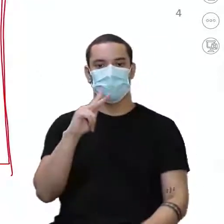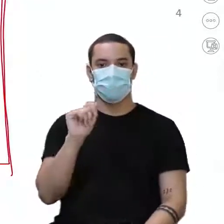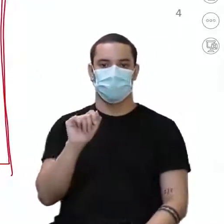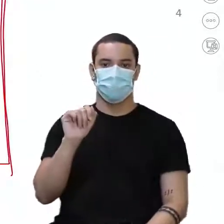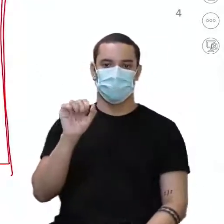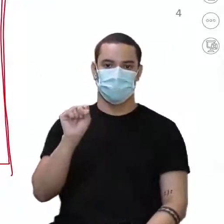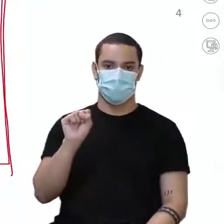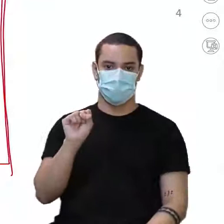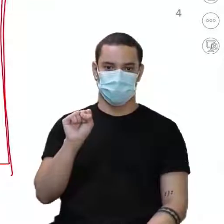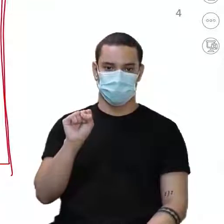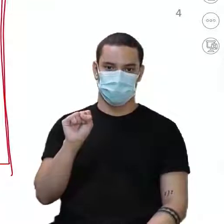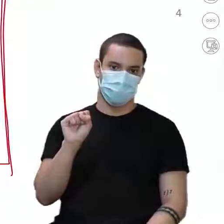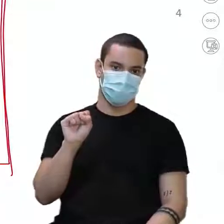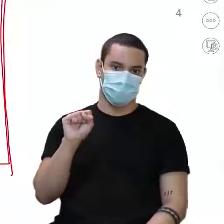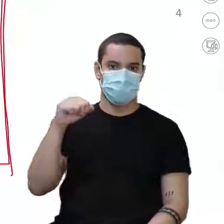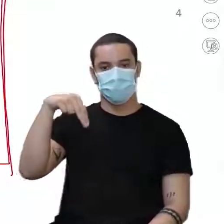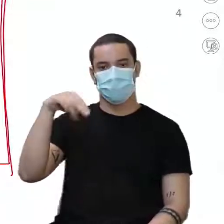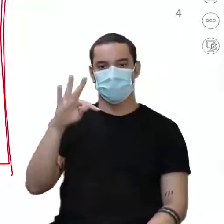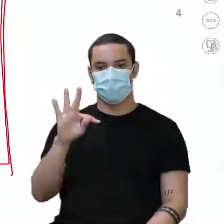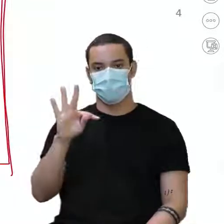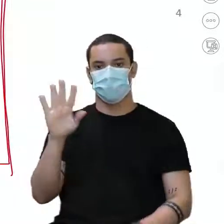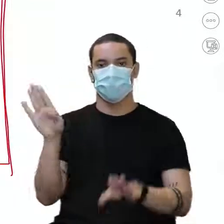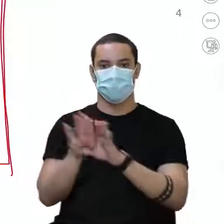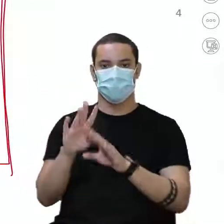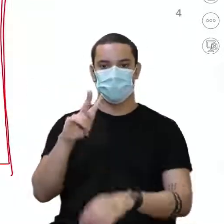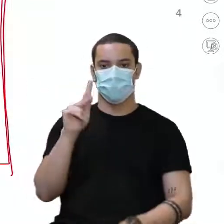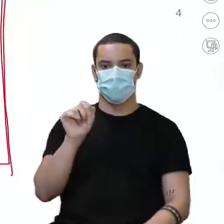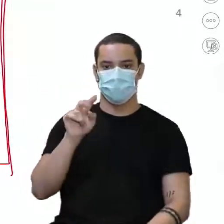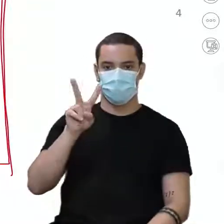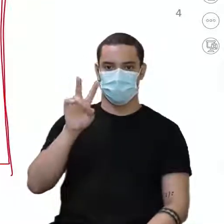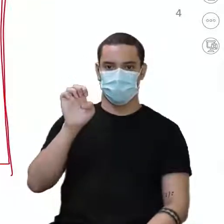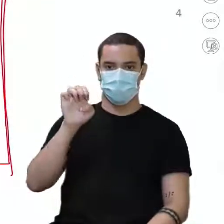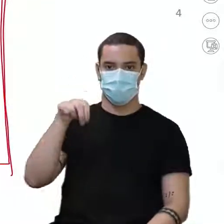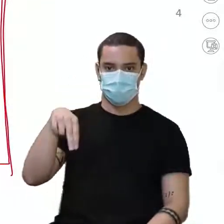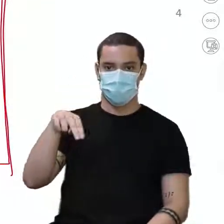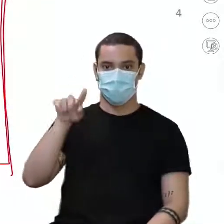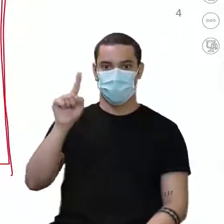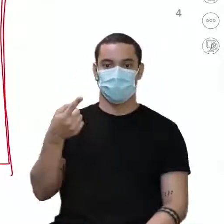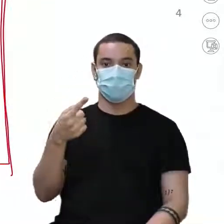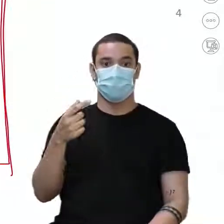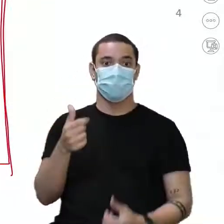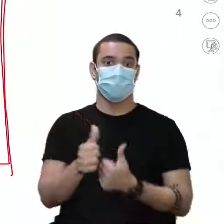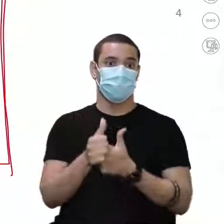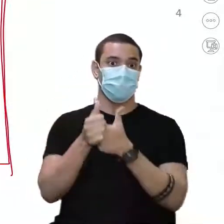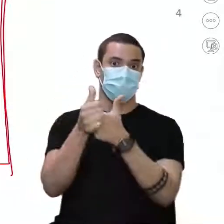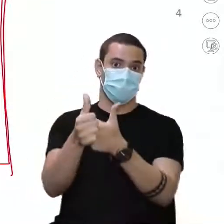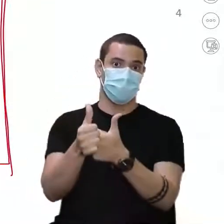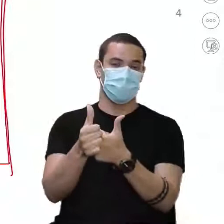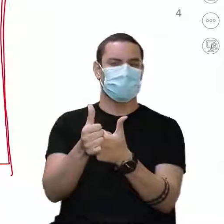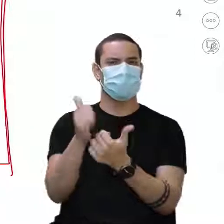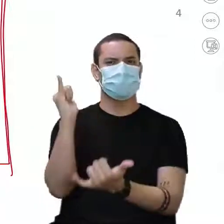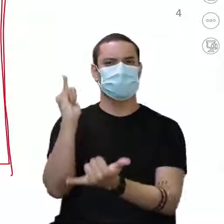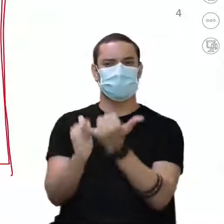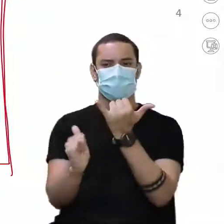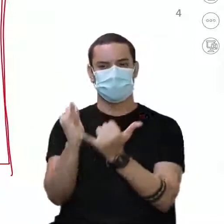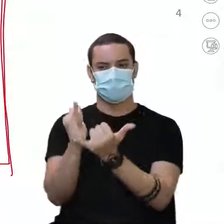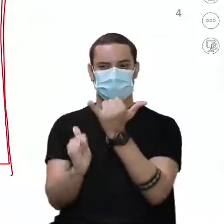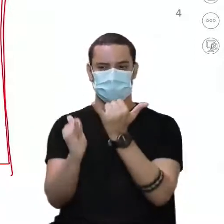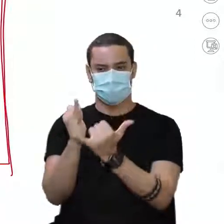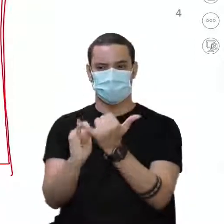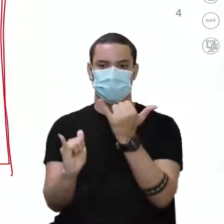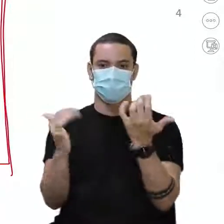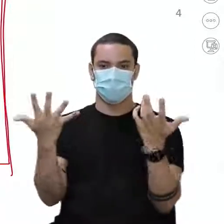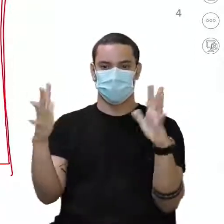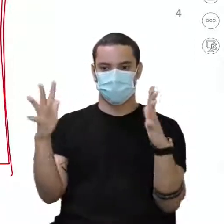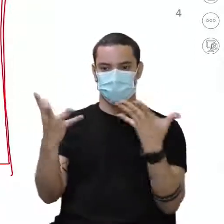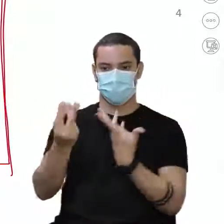quê? A questão lá a mesma coisa do did e do didn't, que isso é o auxiliar. A mesma coisa não, modo de dizer, né? Porque é a mesma coisa porque eles são